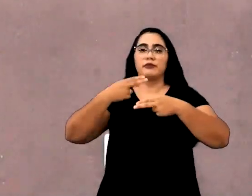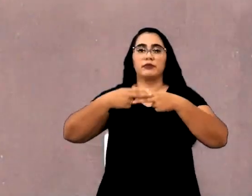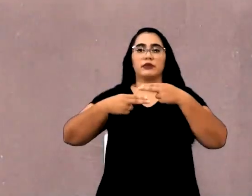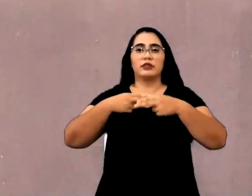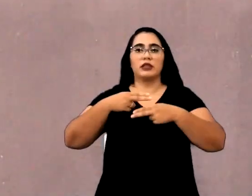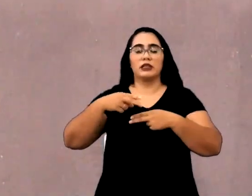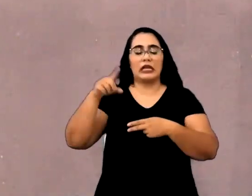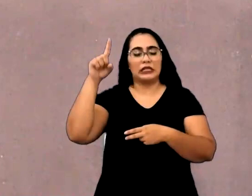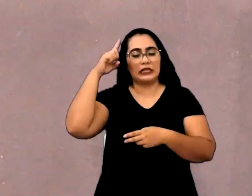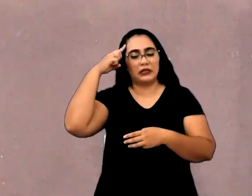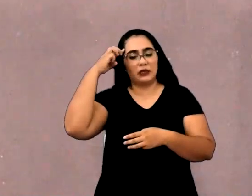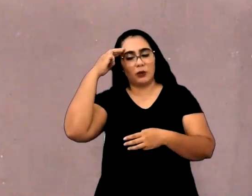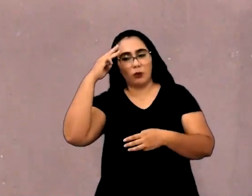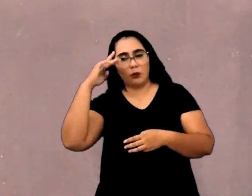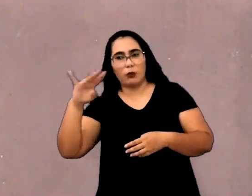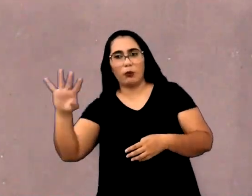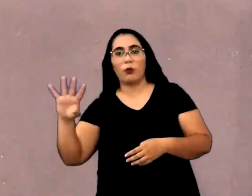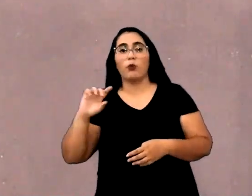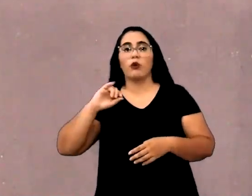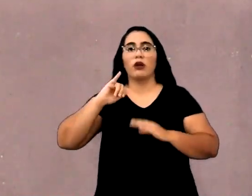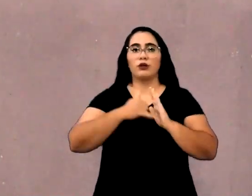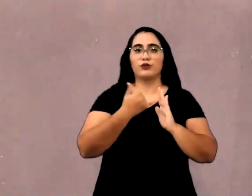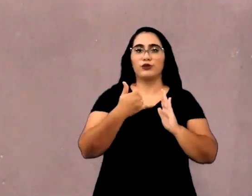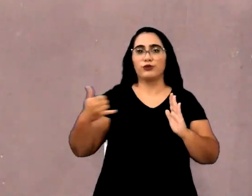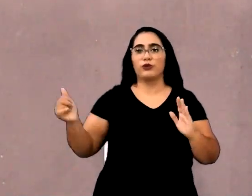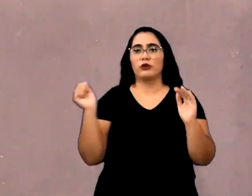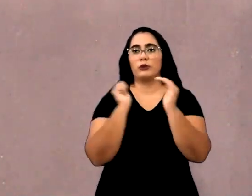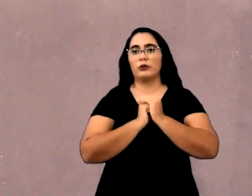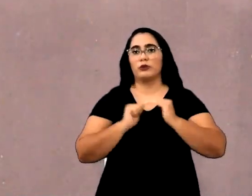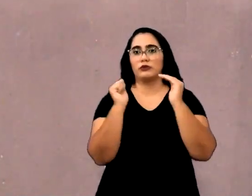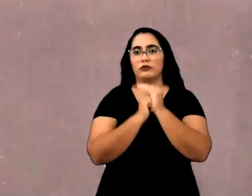dias orando e jejuando.